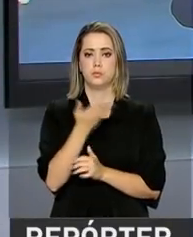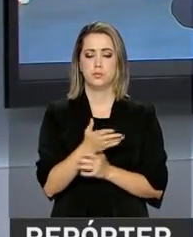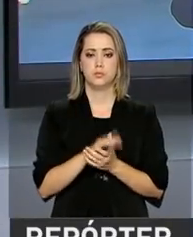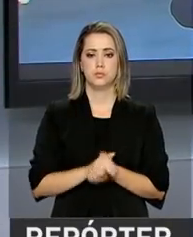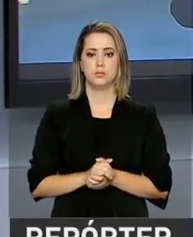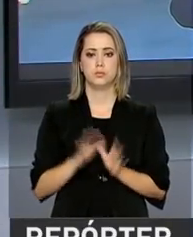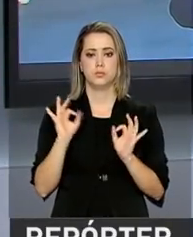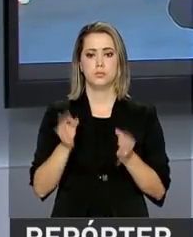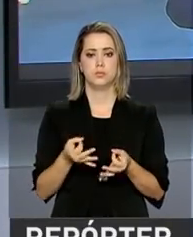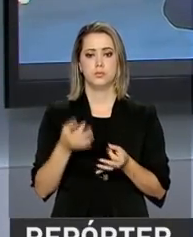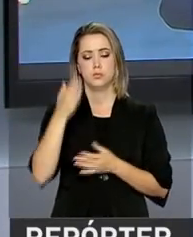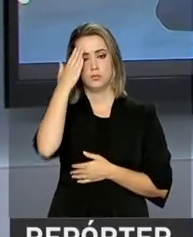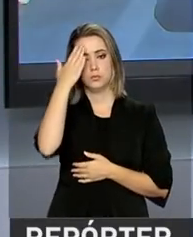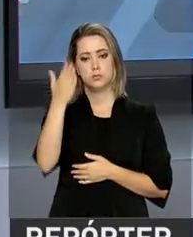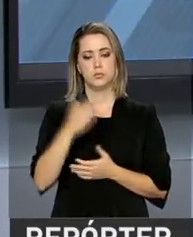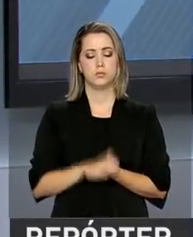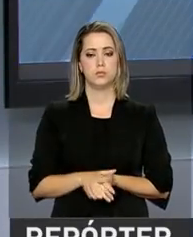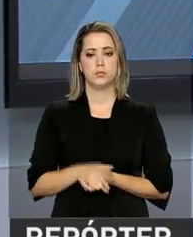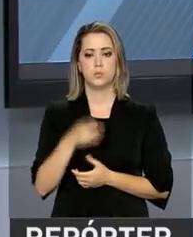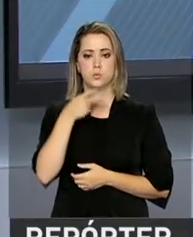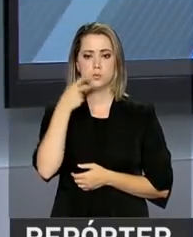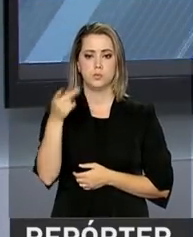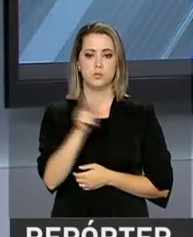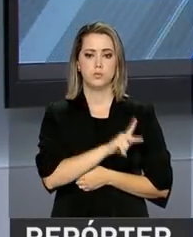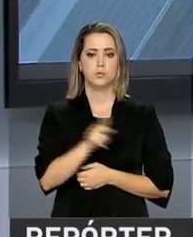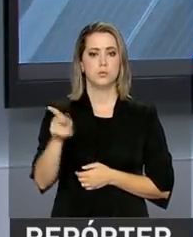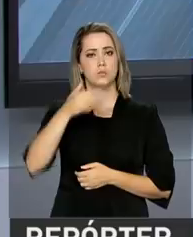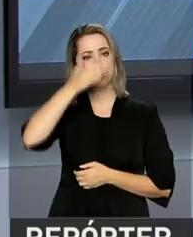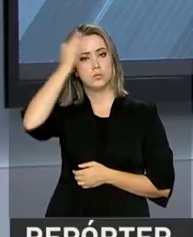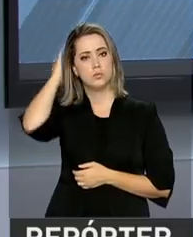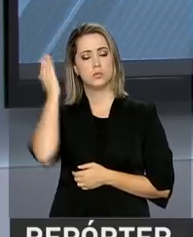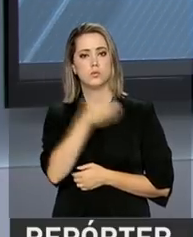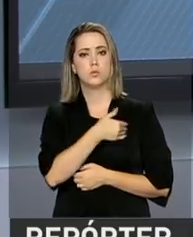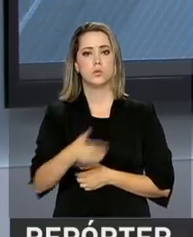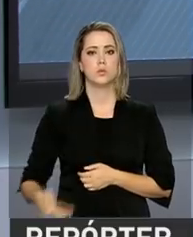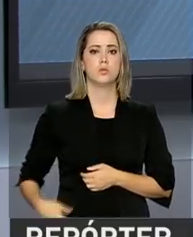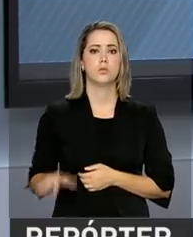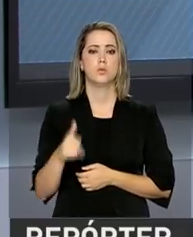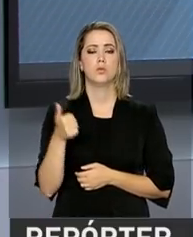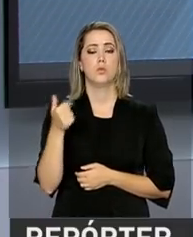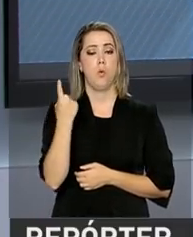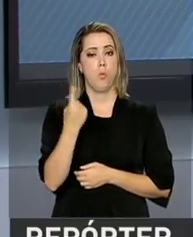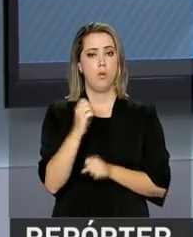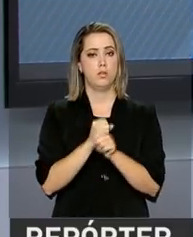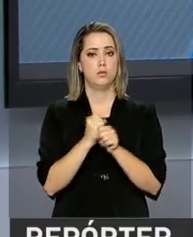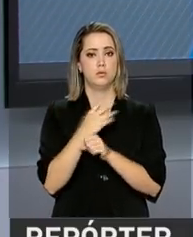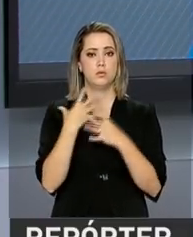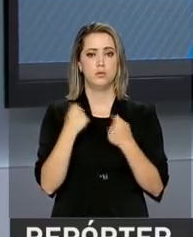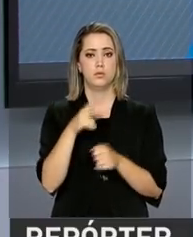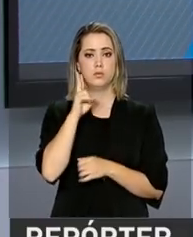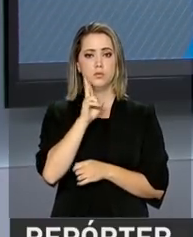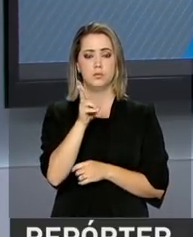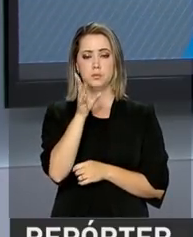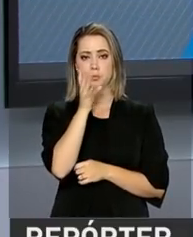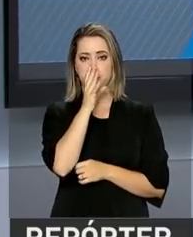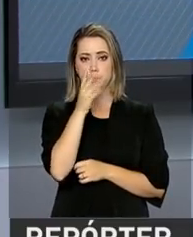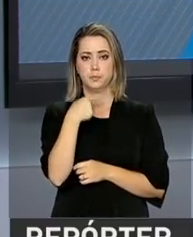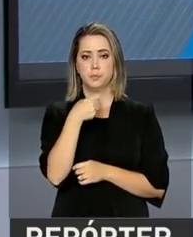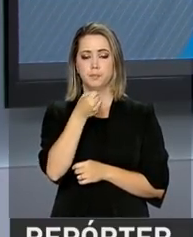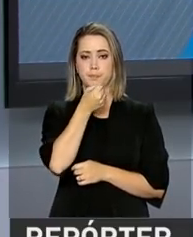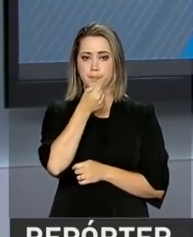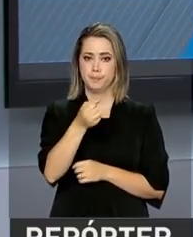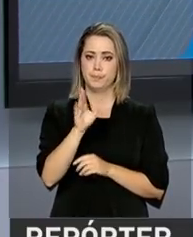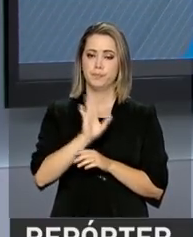João Pedro, obrigado pelas suas informações. Ainda falando sobre o presidente, o governo de Michel Temer completou um ano. Vamos acompanhar agora uma